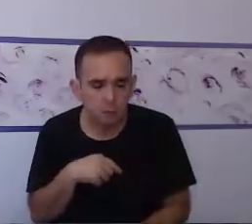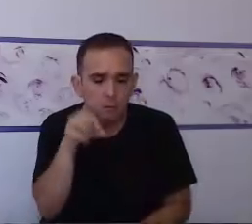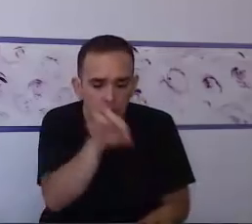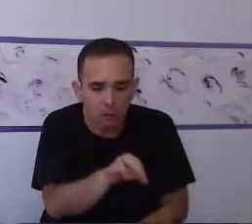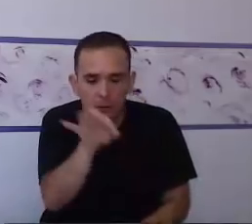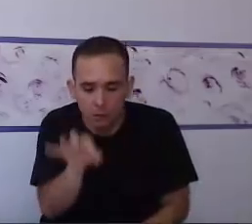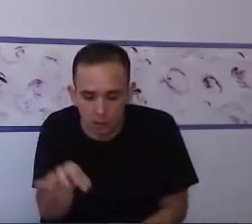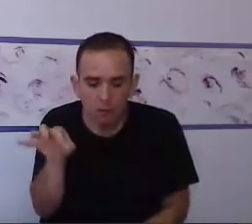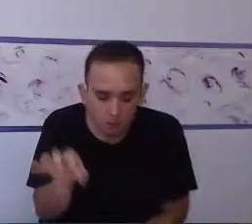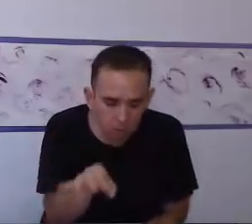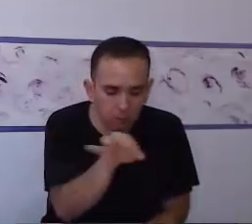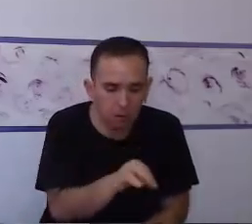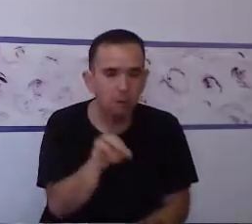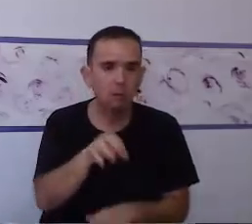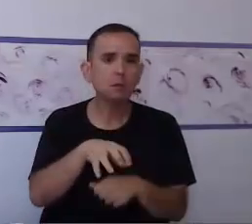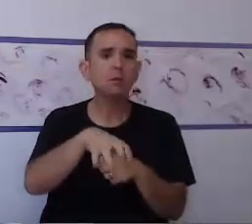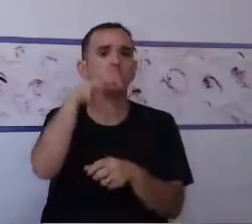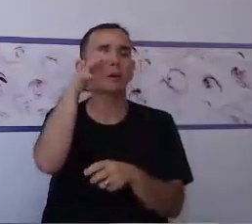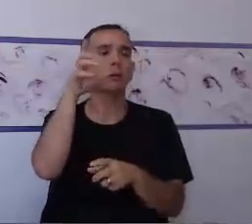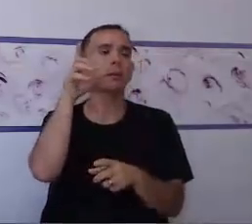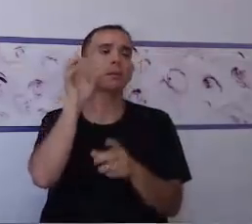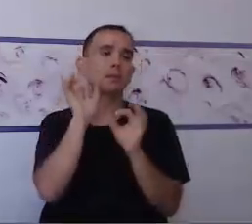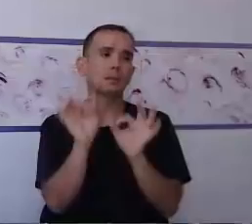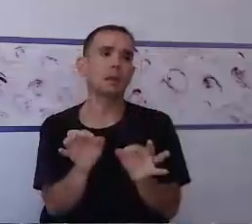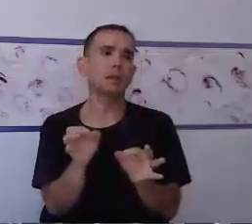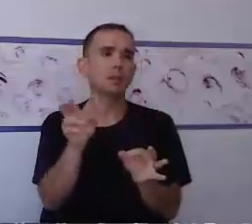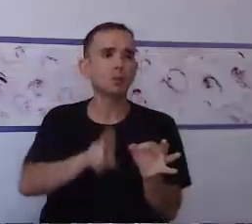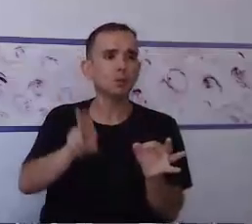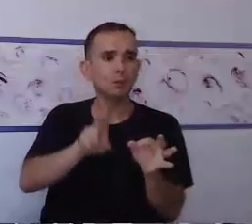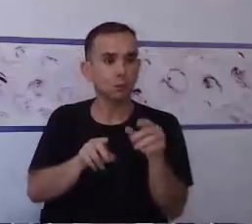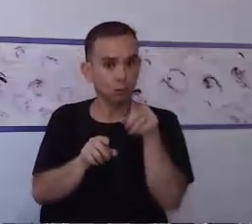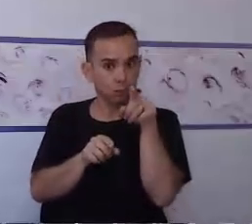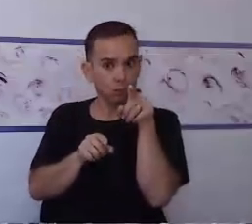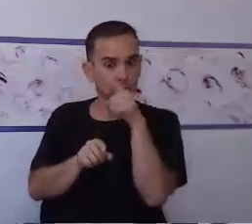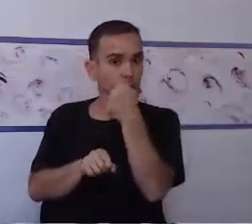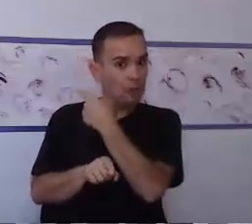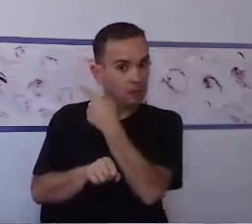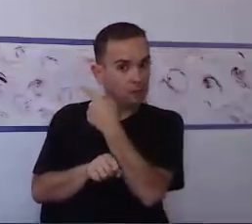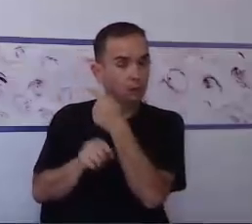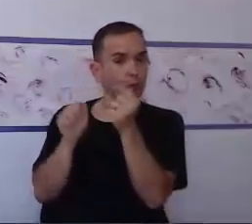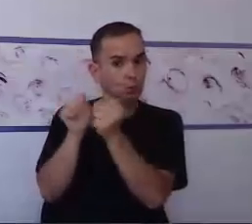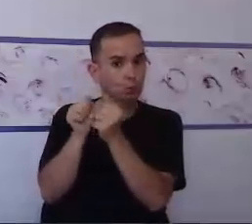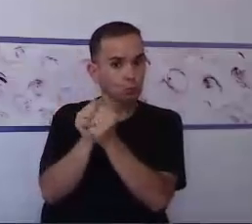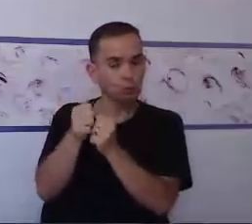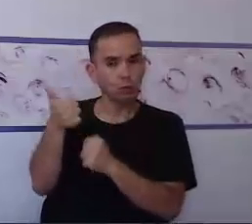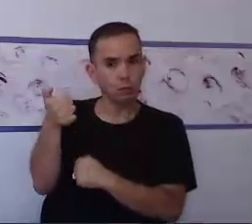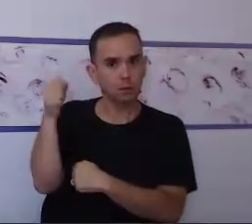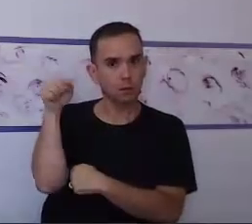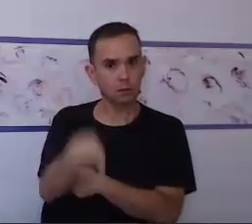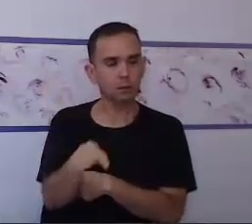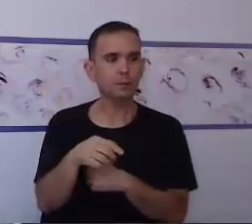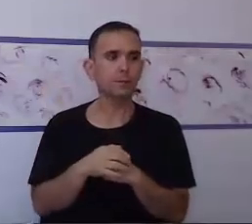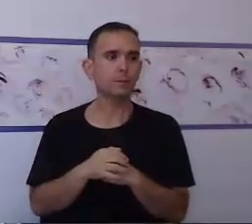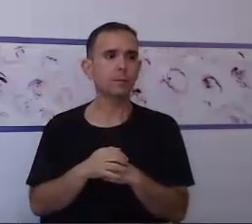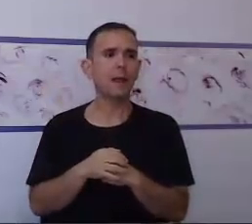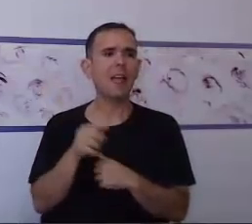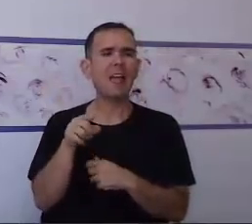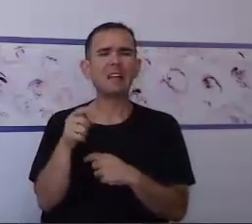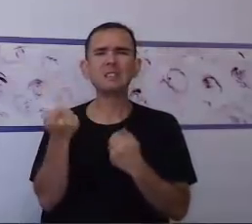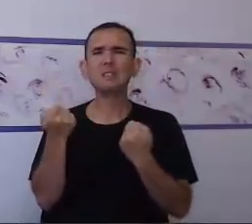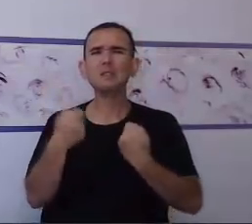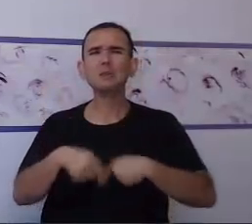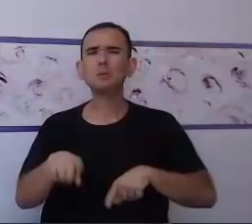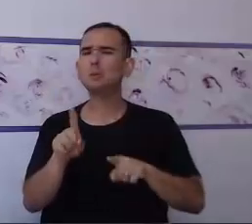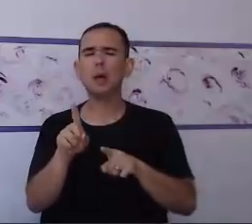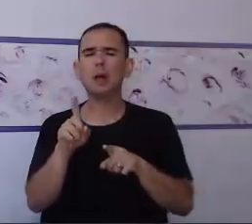risco dele acertar é maior. Então, a gente faz uso da colmeia com a ponteira. Essa ponteira não necessariamente